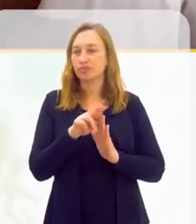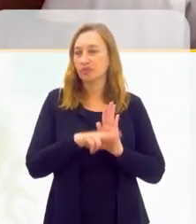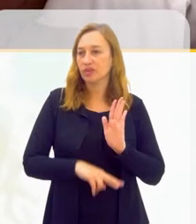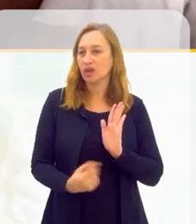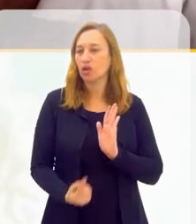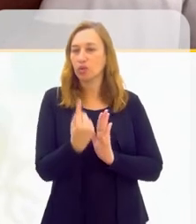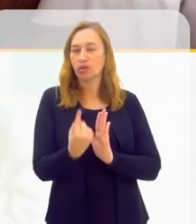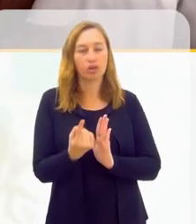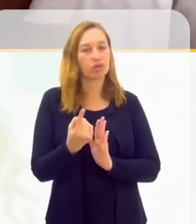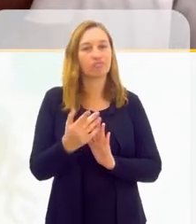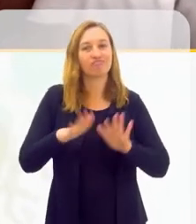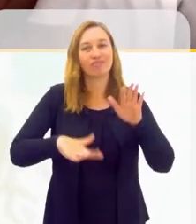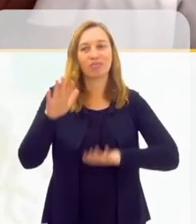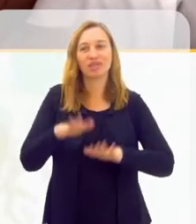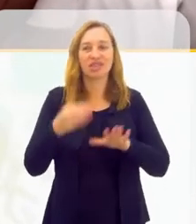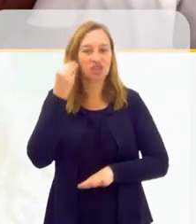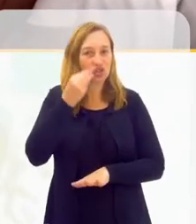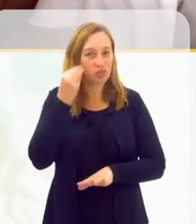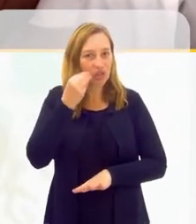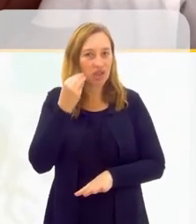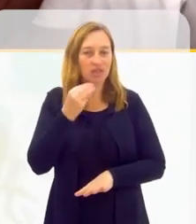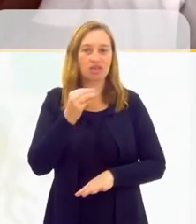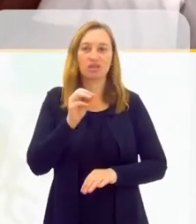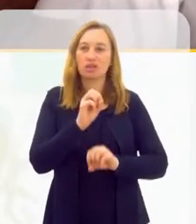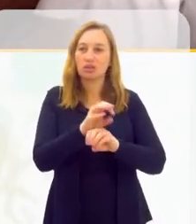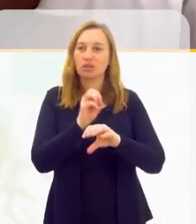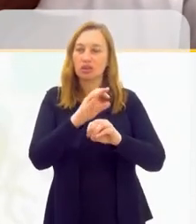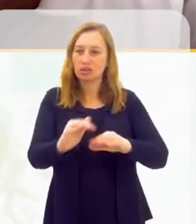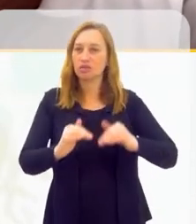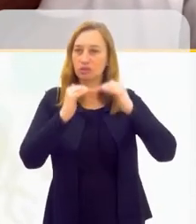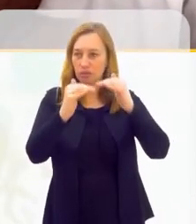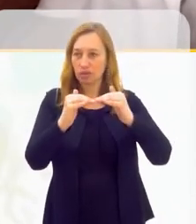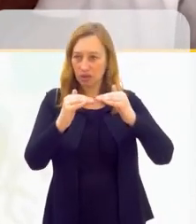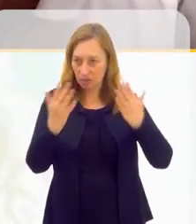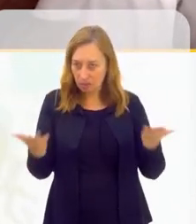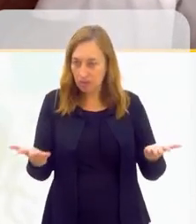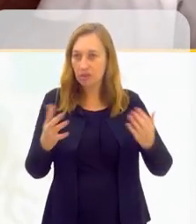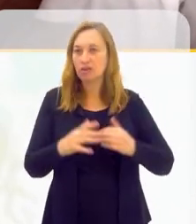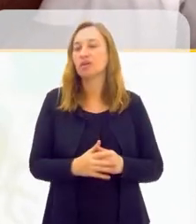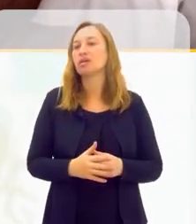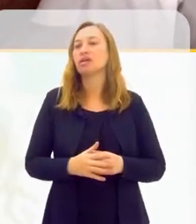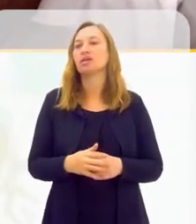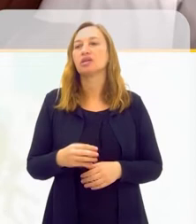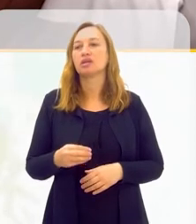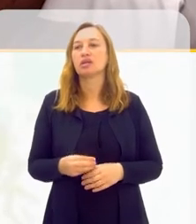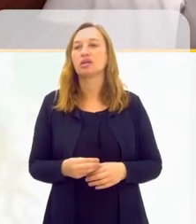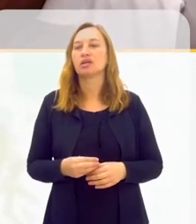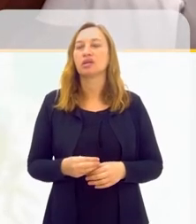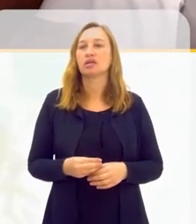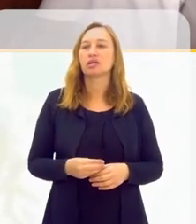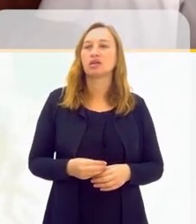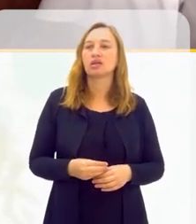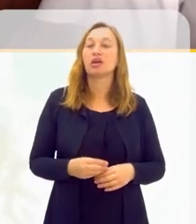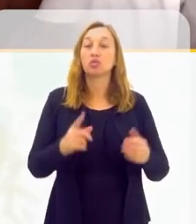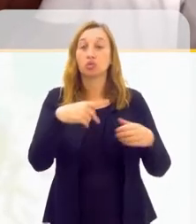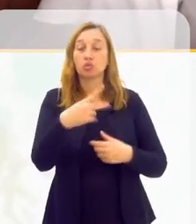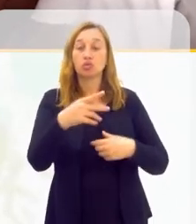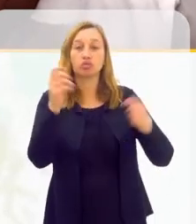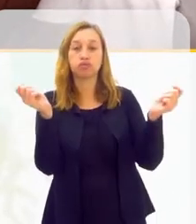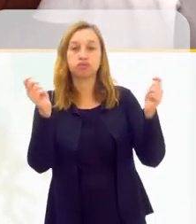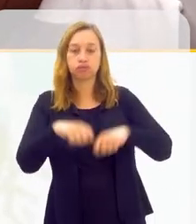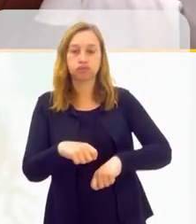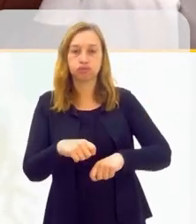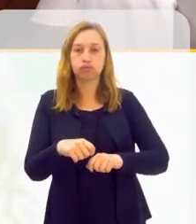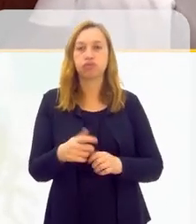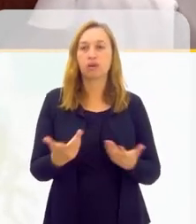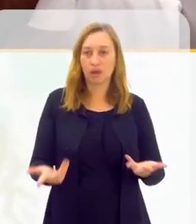muito a ver também com as experiências, e cada vez mais o ensino superior caminhará para aí, para a valorização das experiências do aluno, da sua